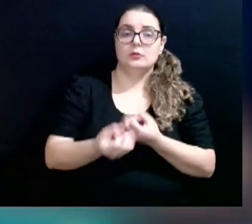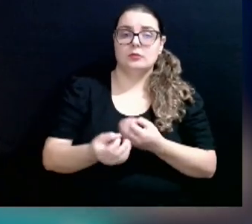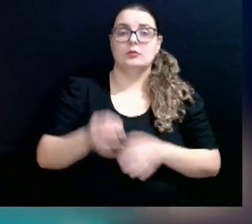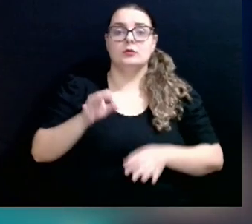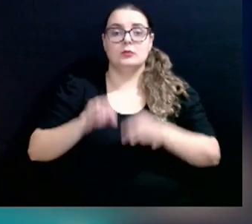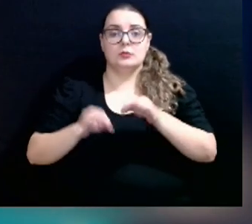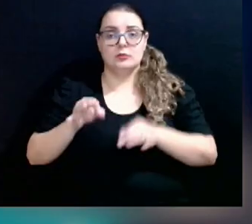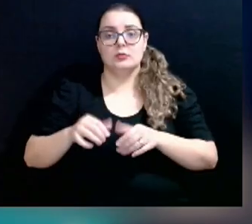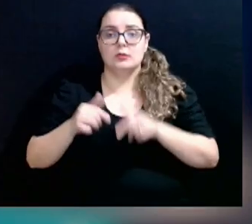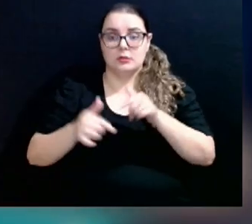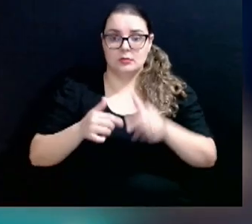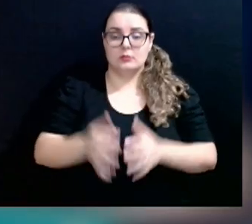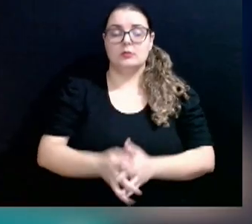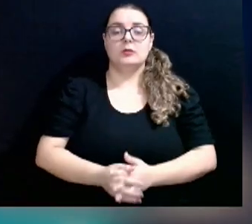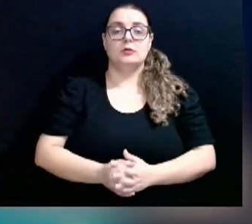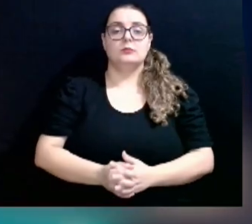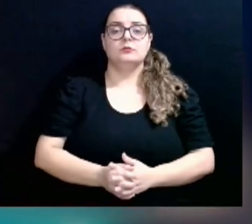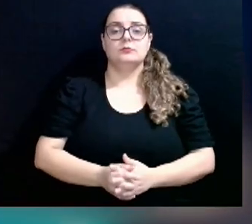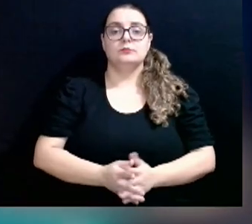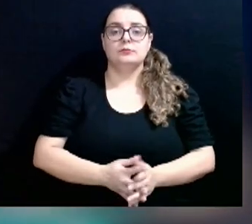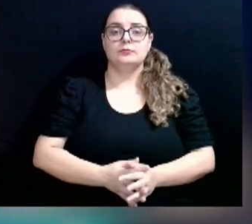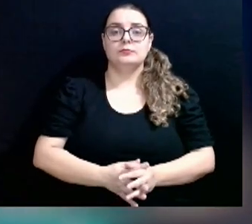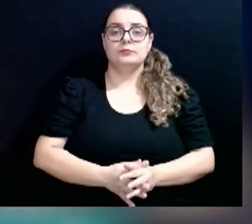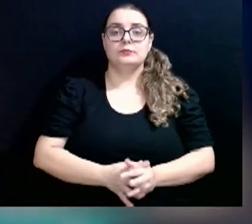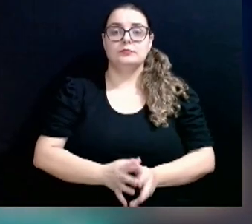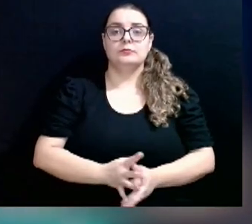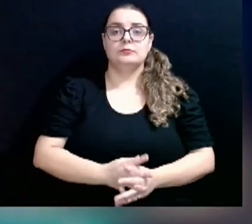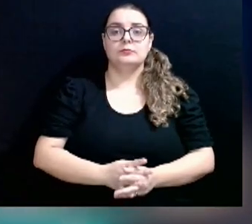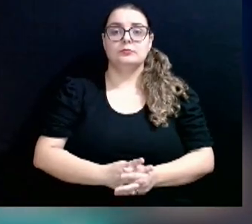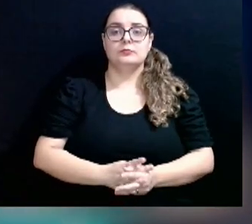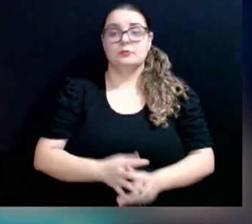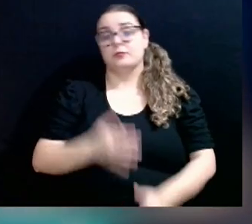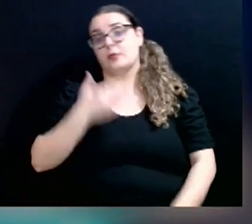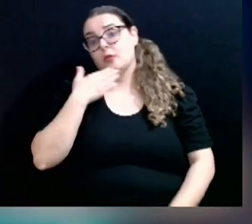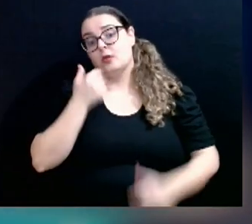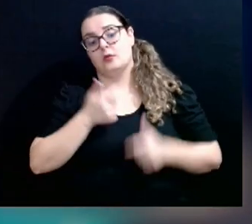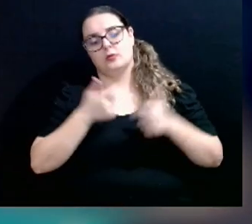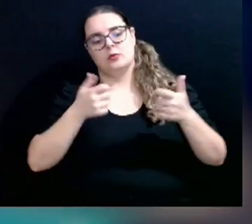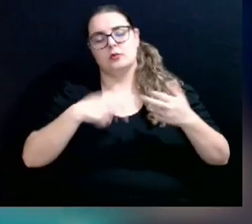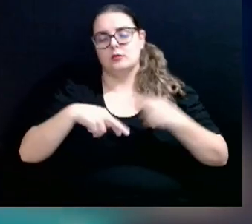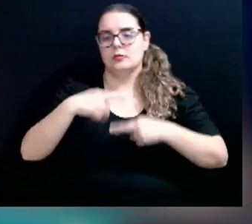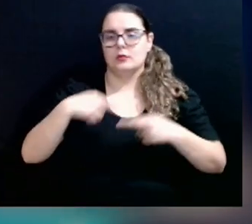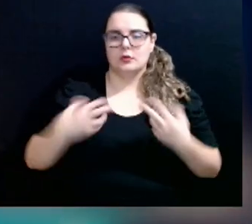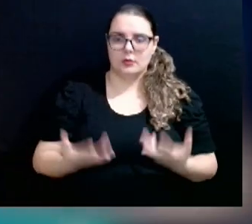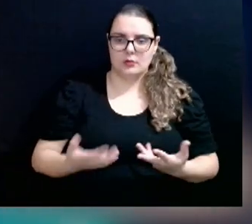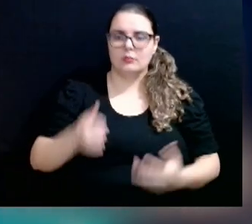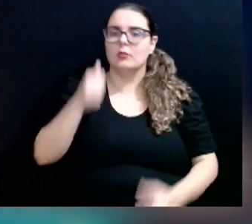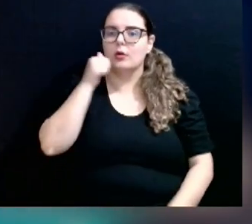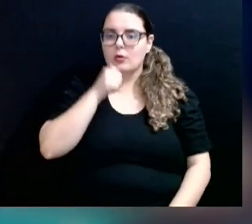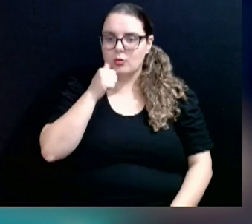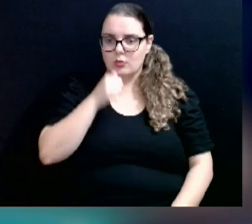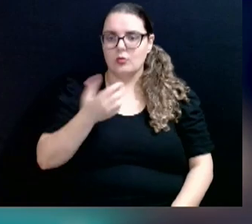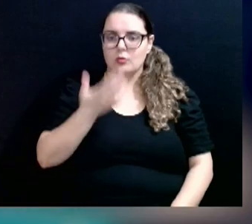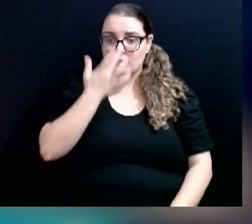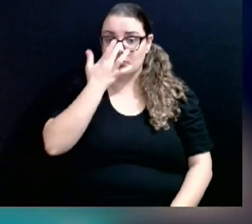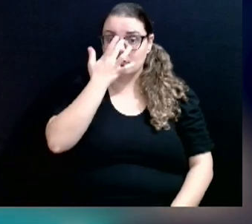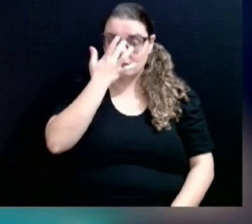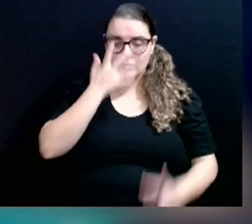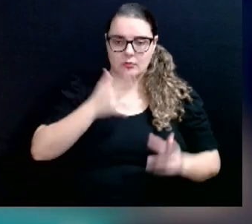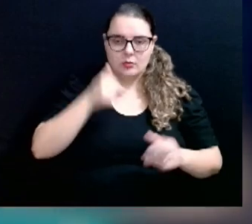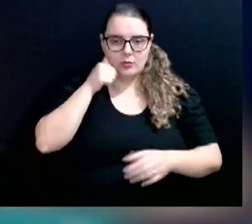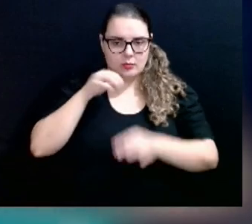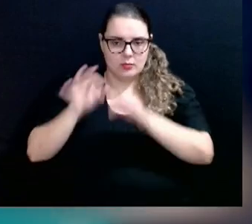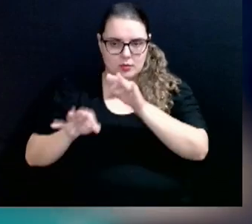trabalhista, né? Já melhoramos muito em relação às mulheres como juízas, né? Juízas de